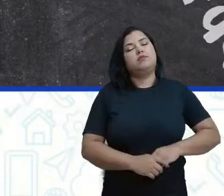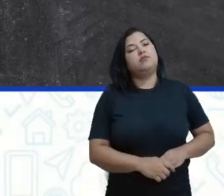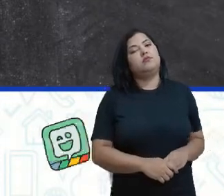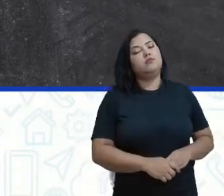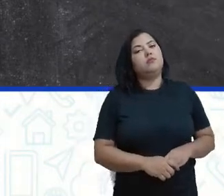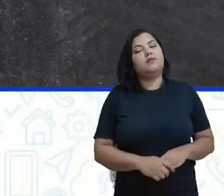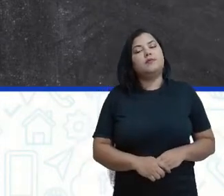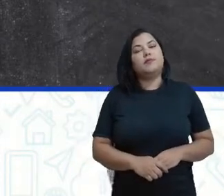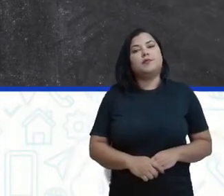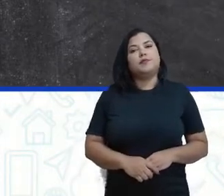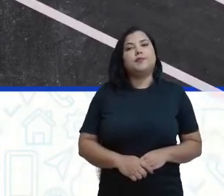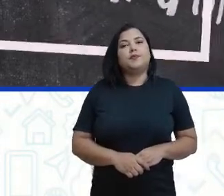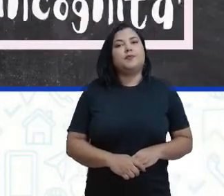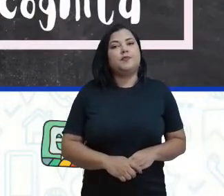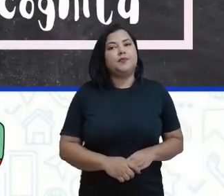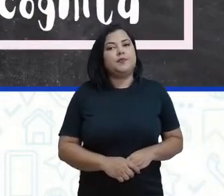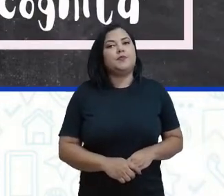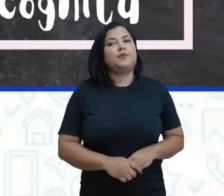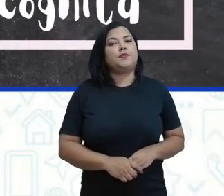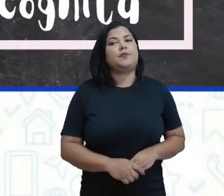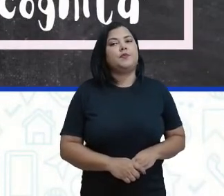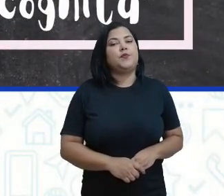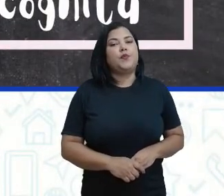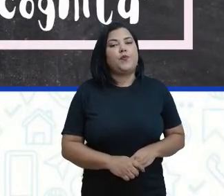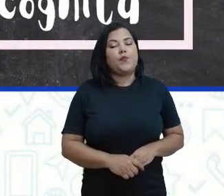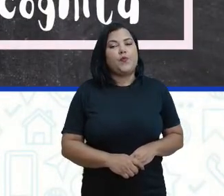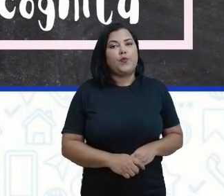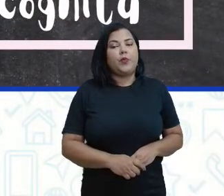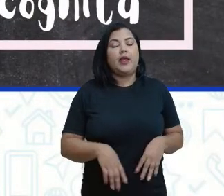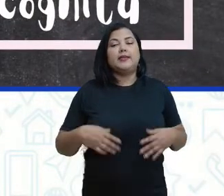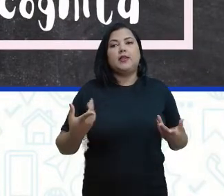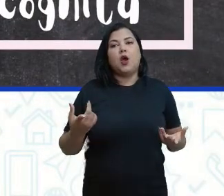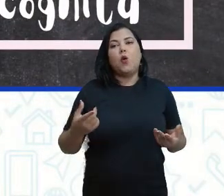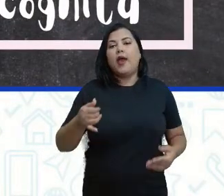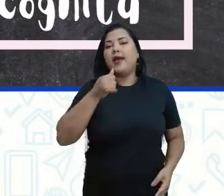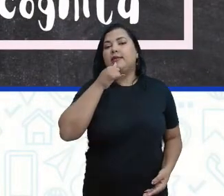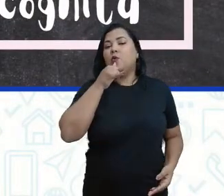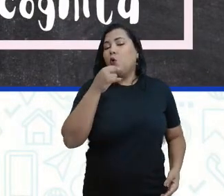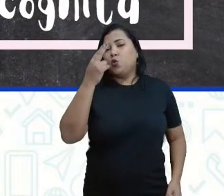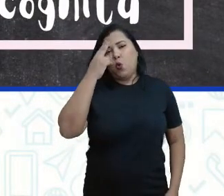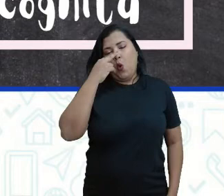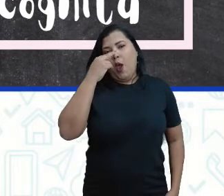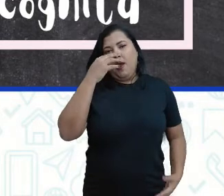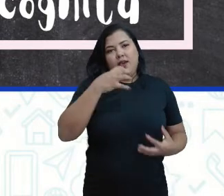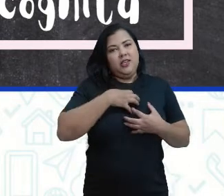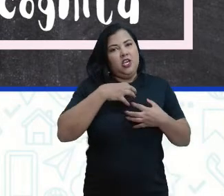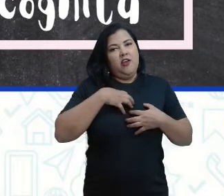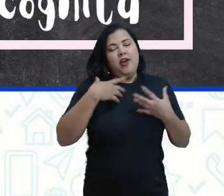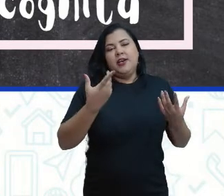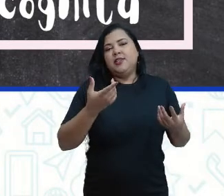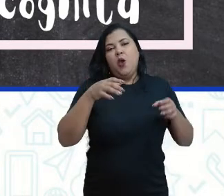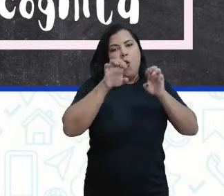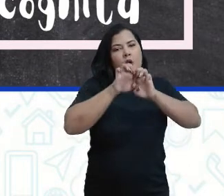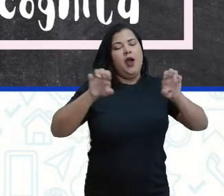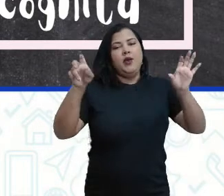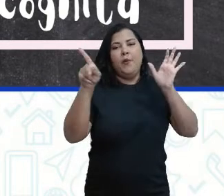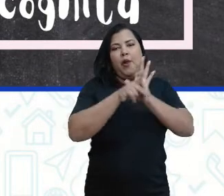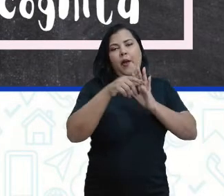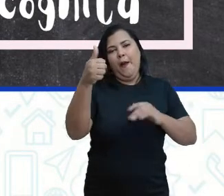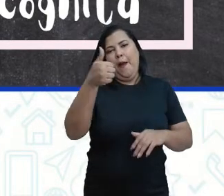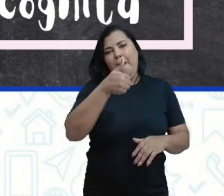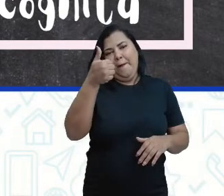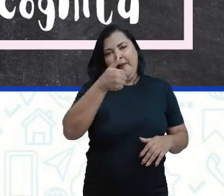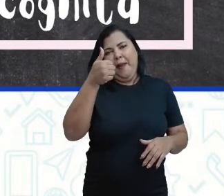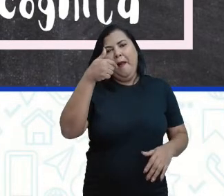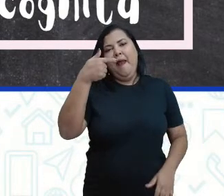A gente acaba transformando a ideia de resolver a equação do mesmo jeito que a gente faria uma equação do primeiro grau.